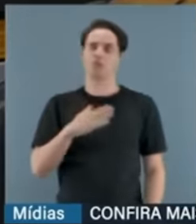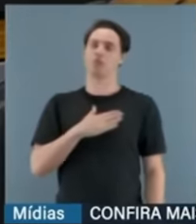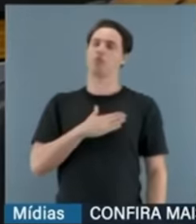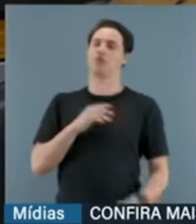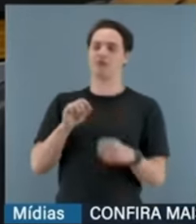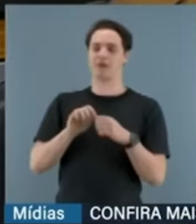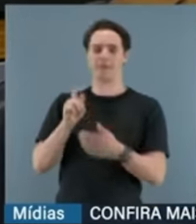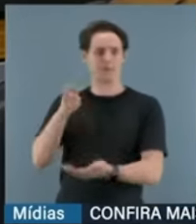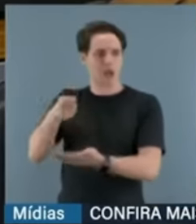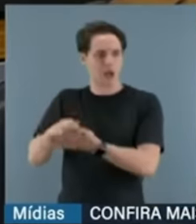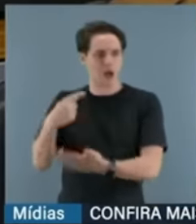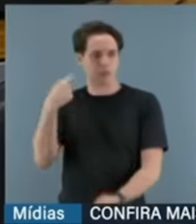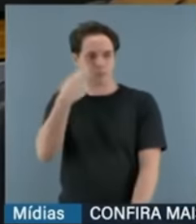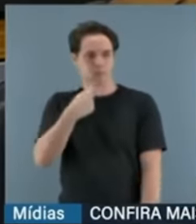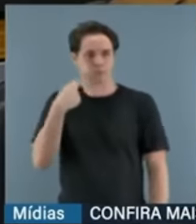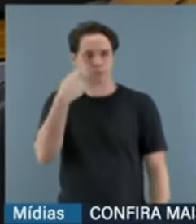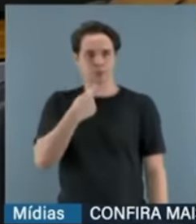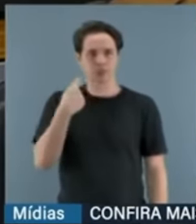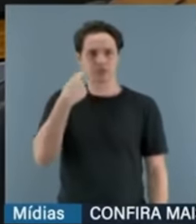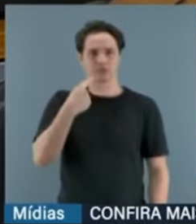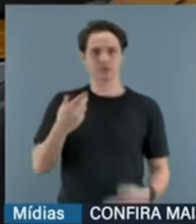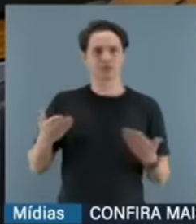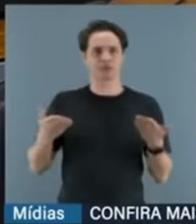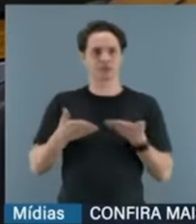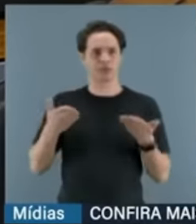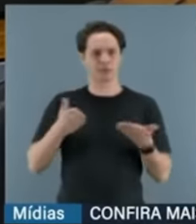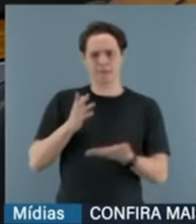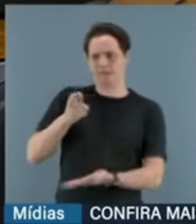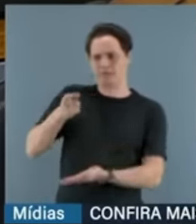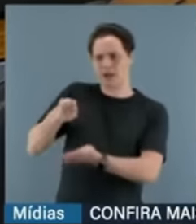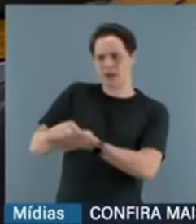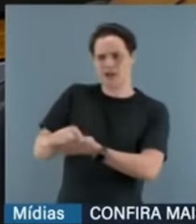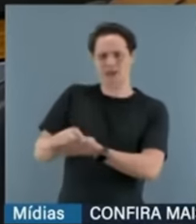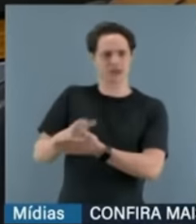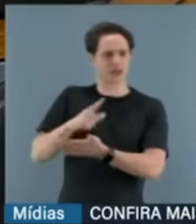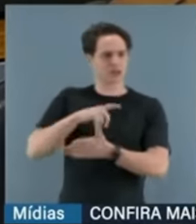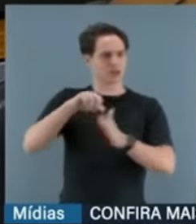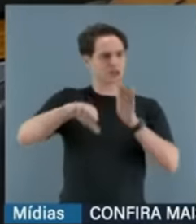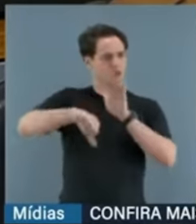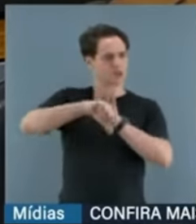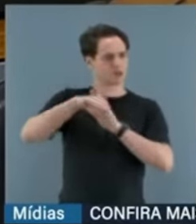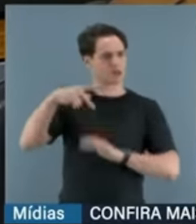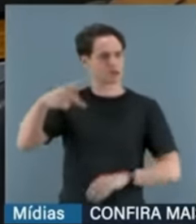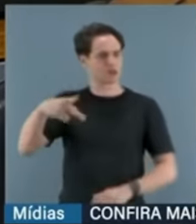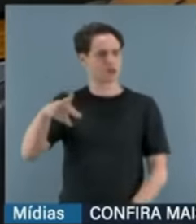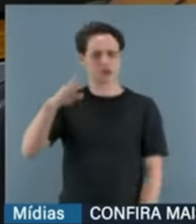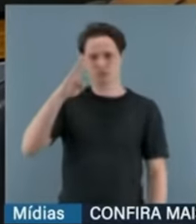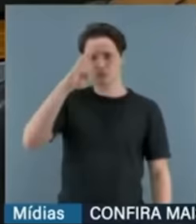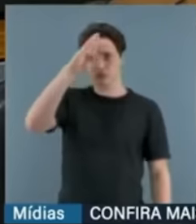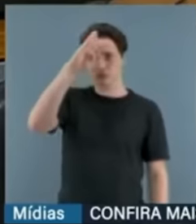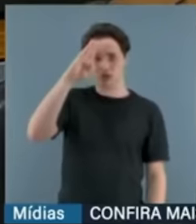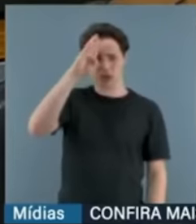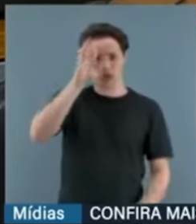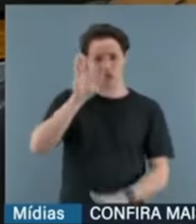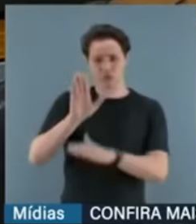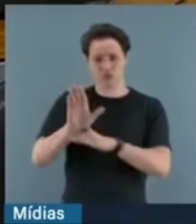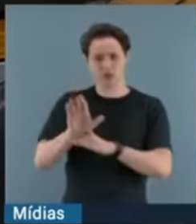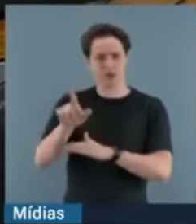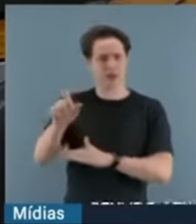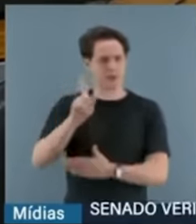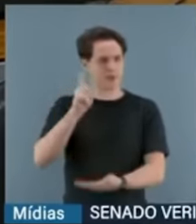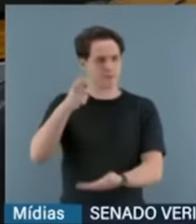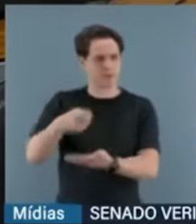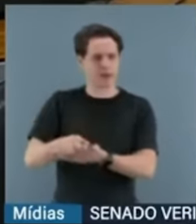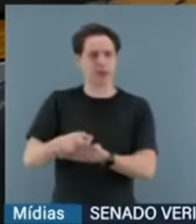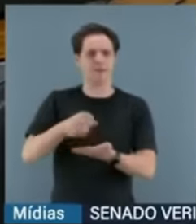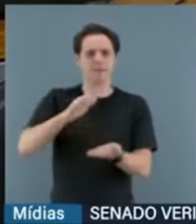dos advogados e estão pagando pelos crimes de Jair Bolsonaro, ajudando ele a pagar multas e